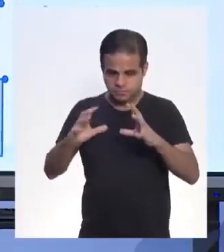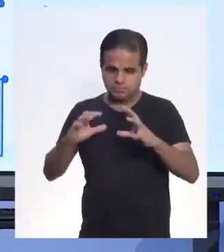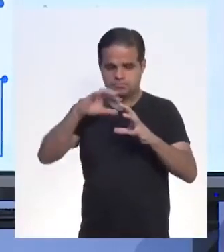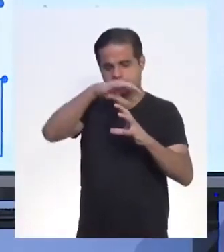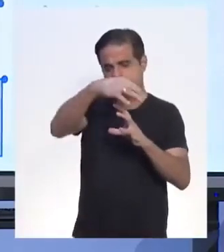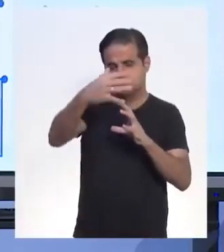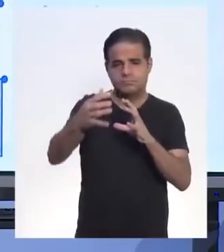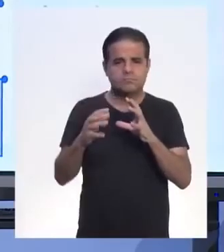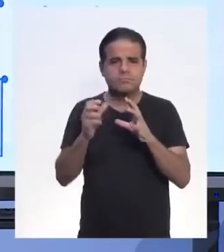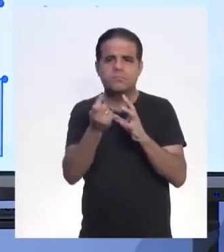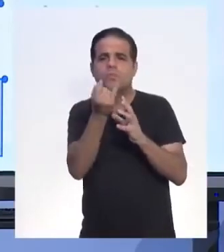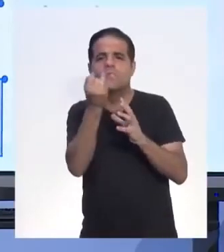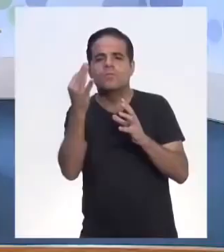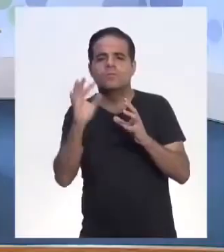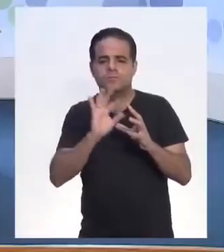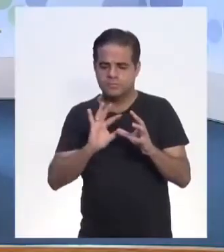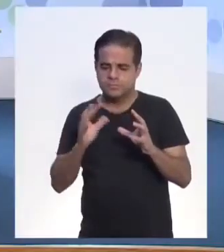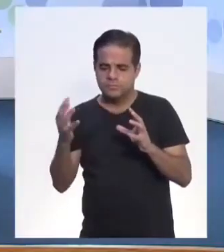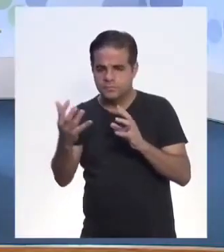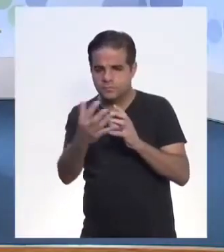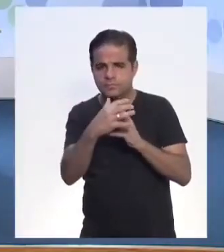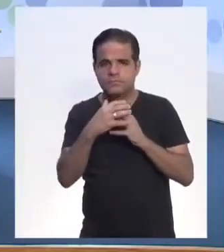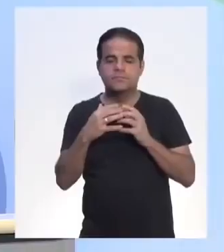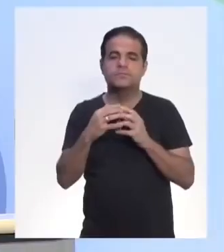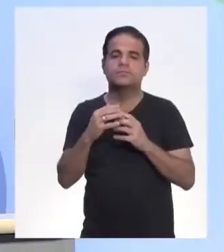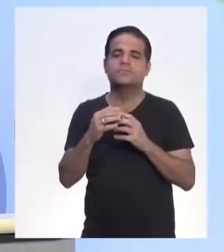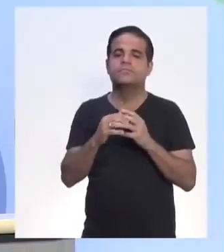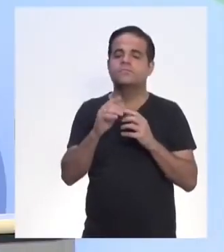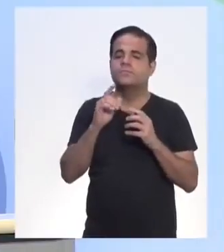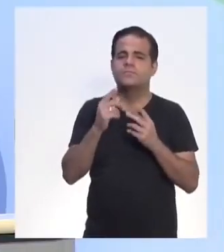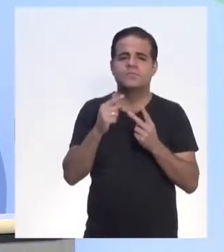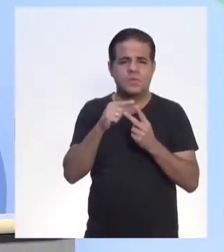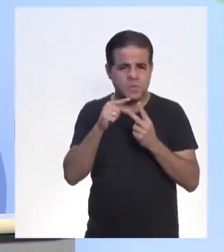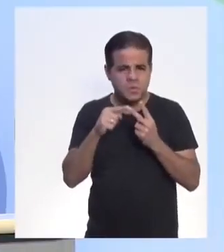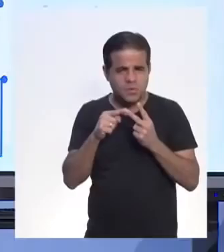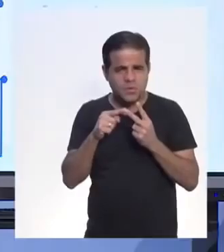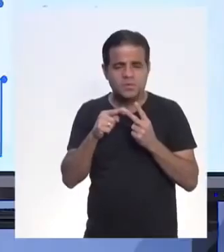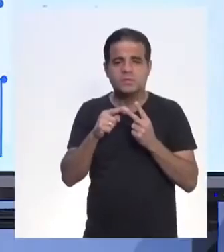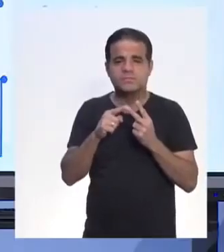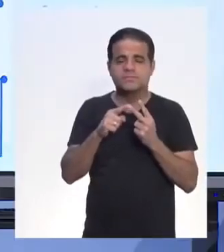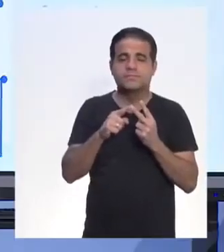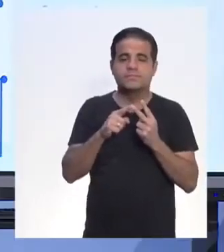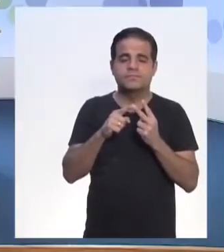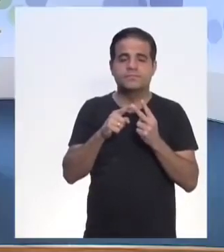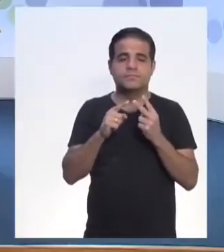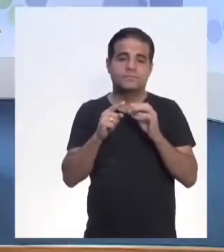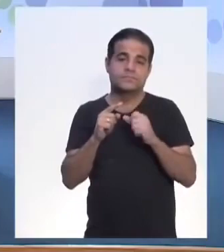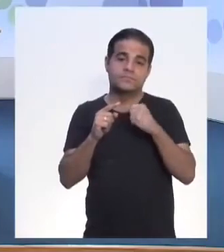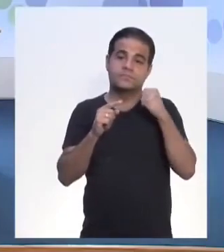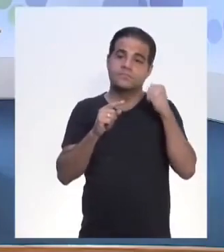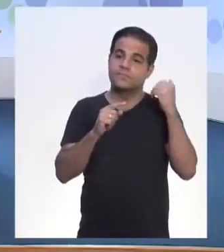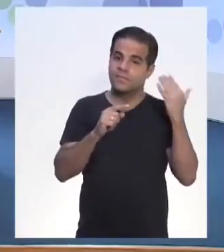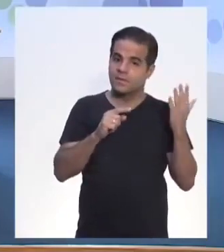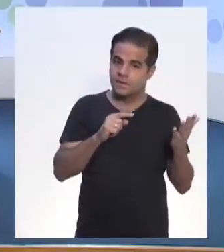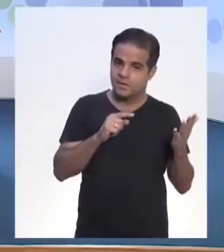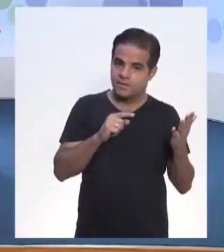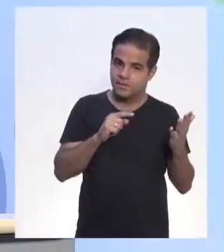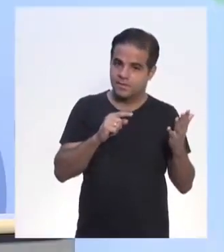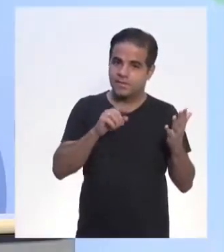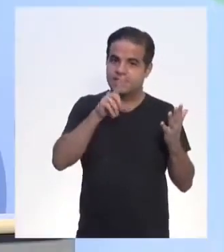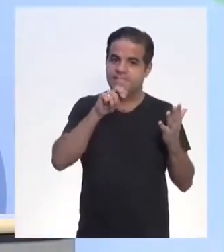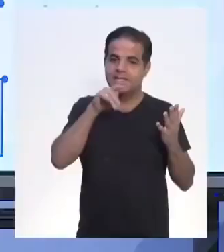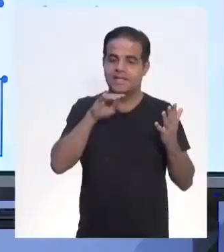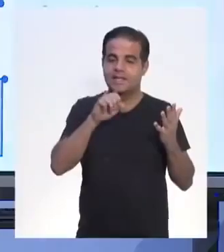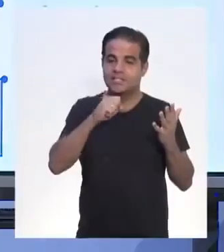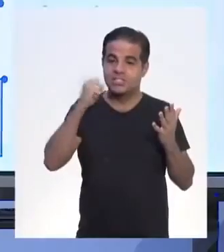quantos lados, Ale? Ah, gente, isso daí é horrível. 2 lados, o de dentro e o de fora.